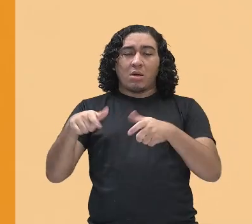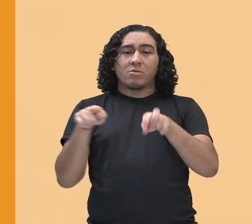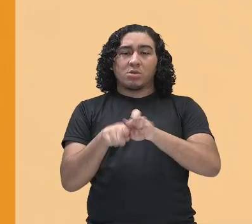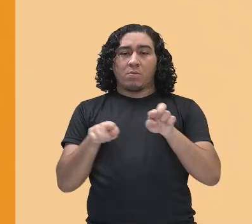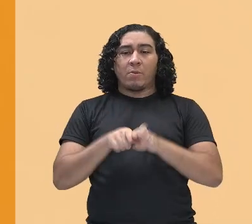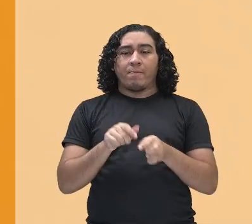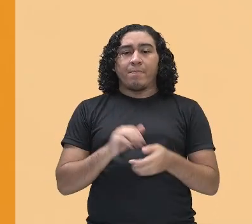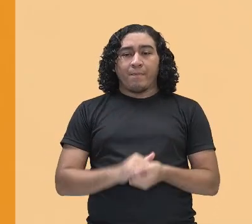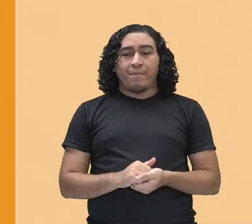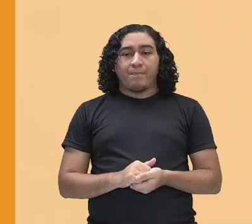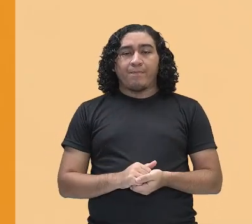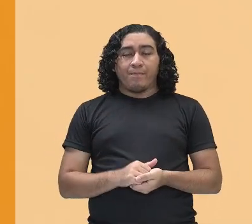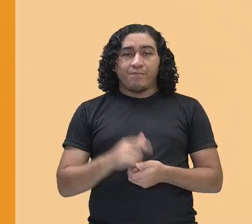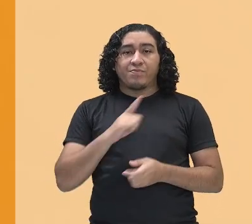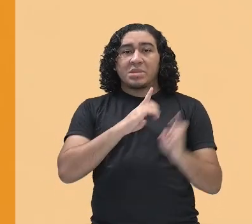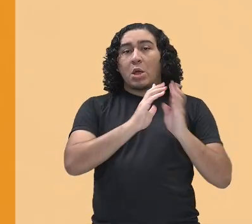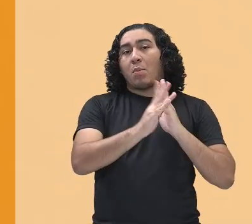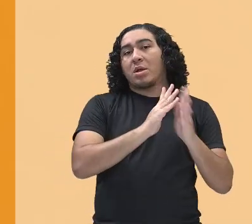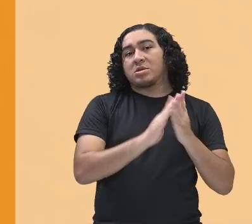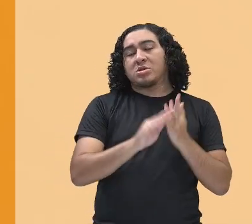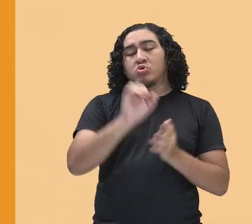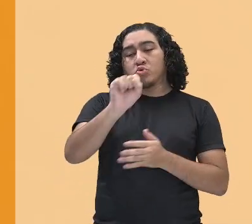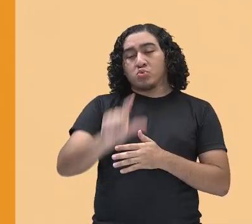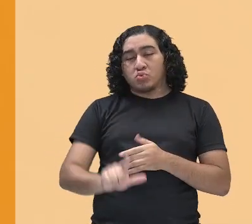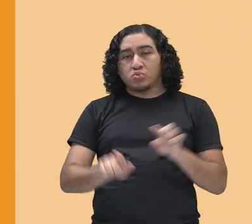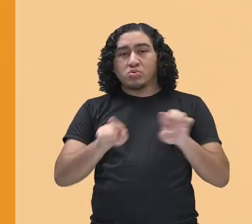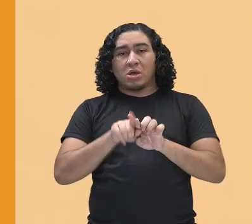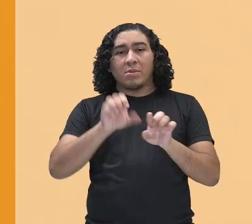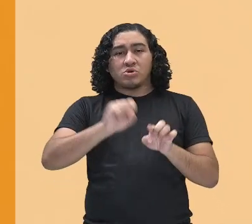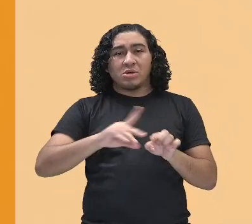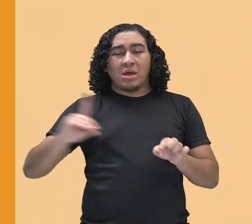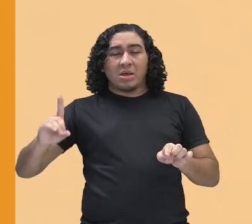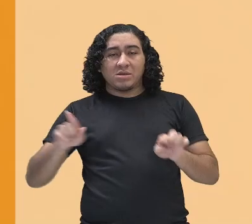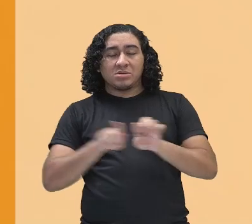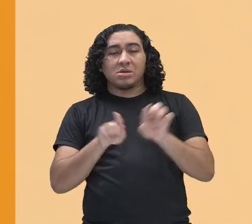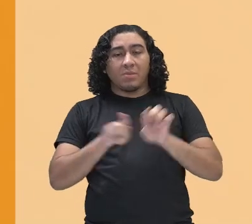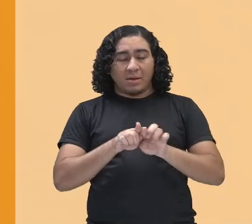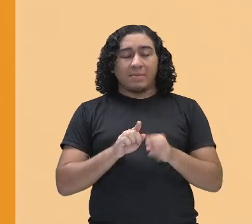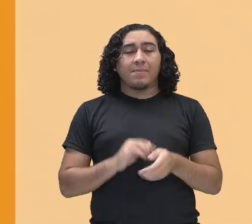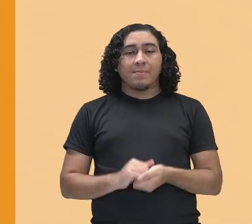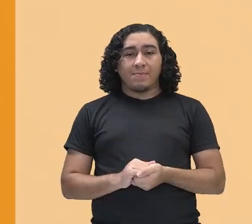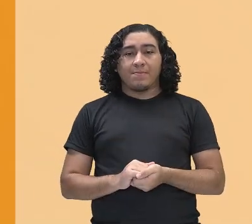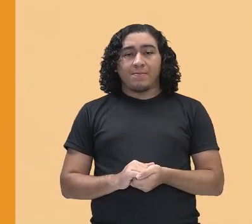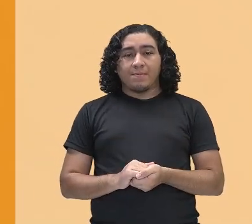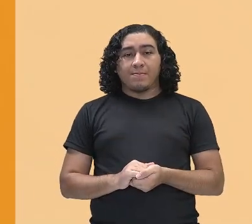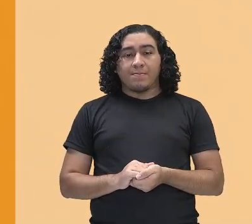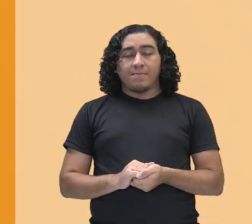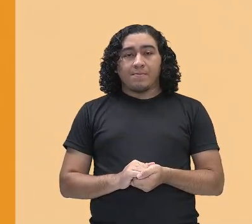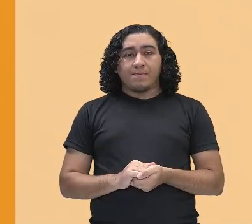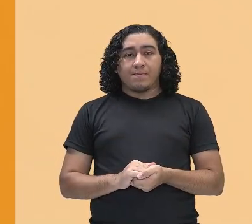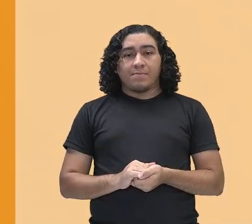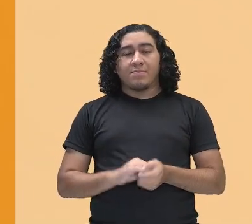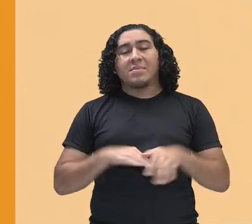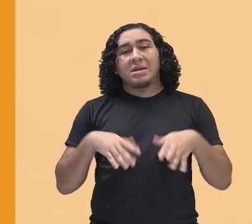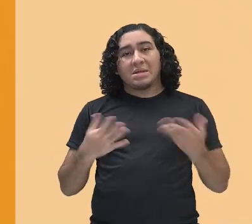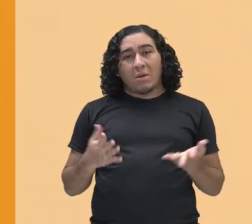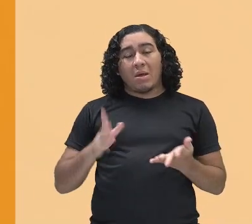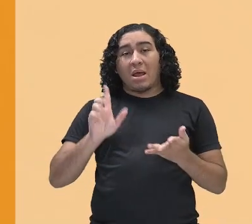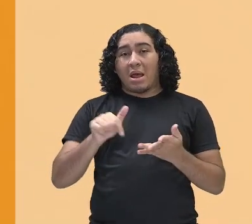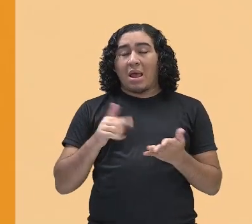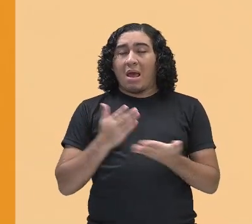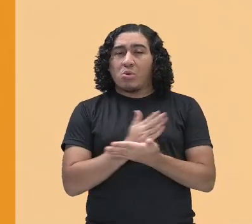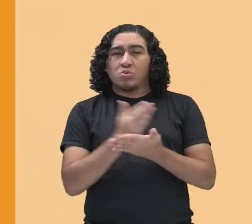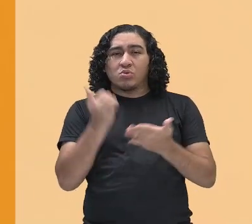se deu ali a urbanização nas regiões sul, sudeste, centro-oeste, certo? Então, essas foram aí